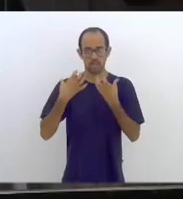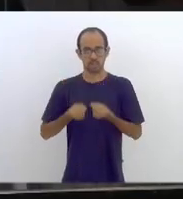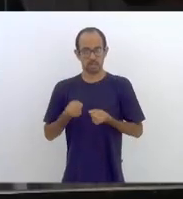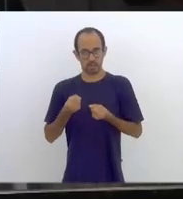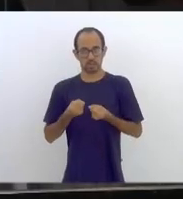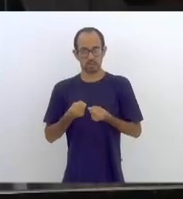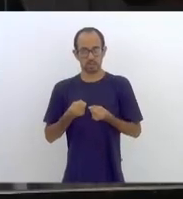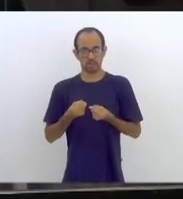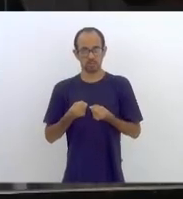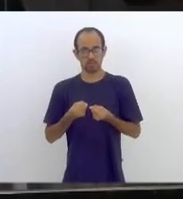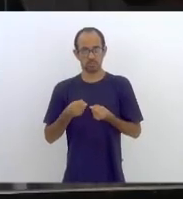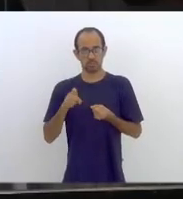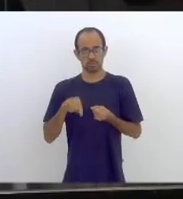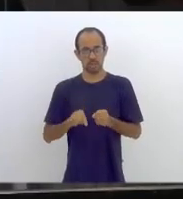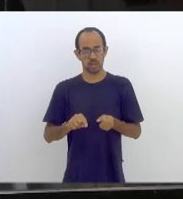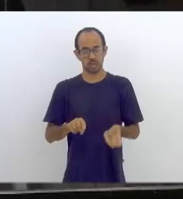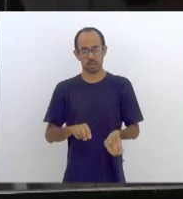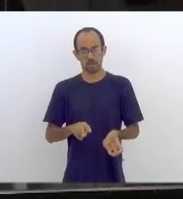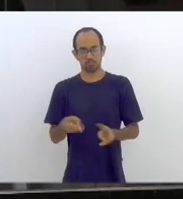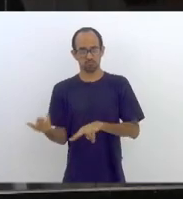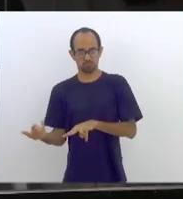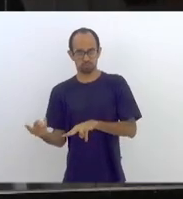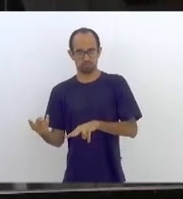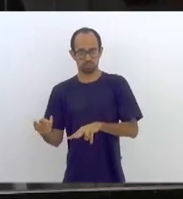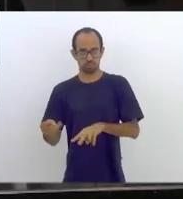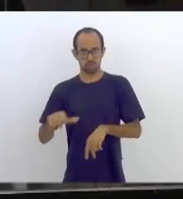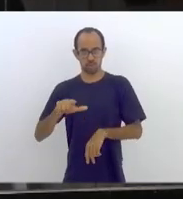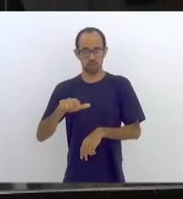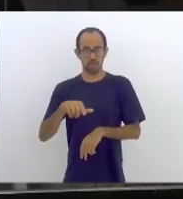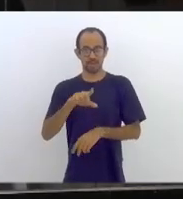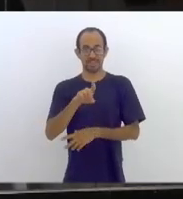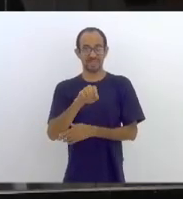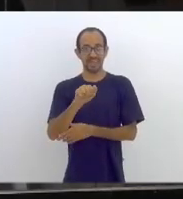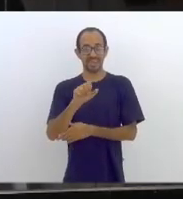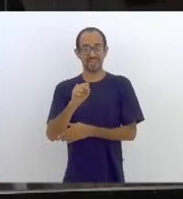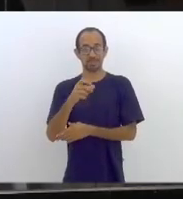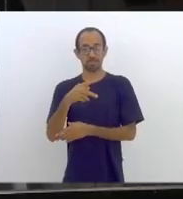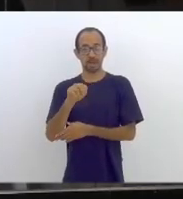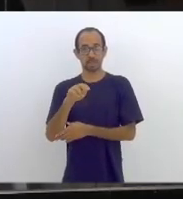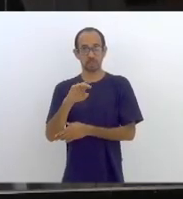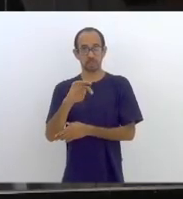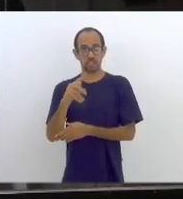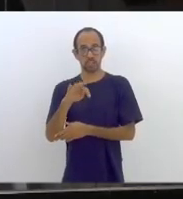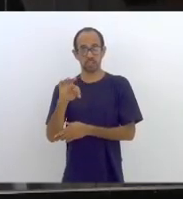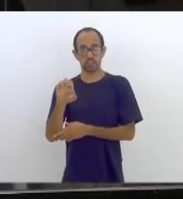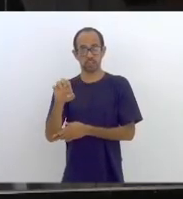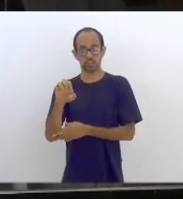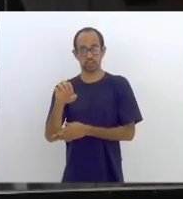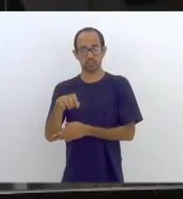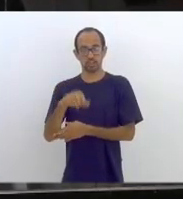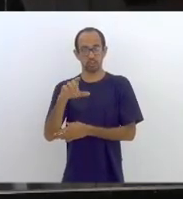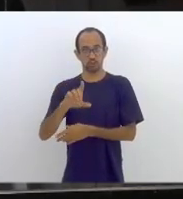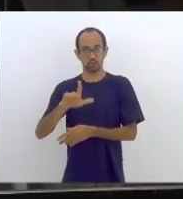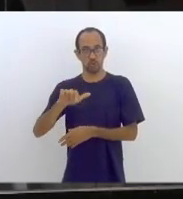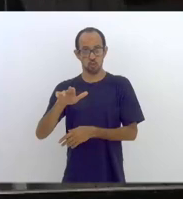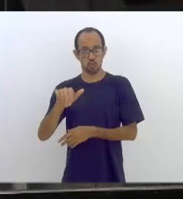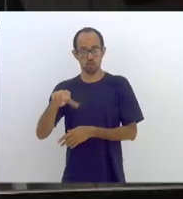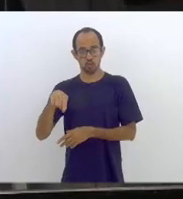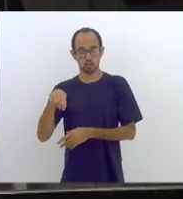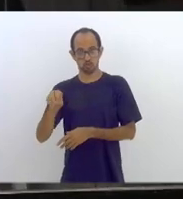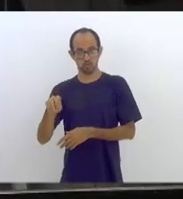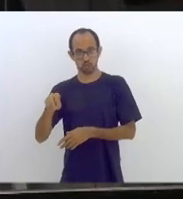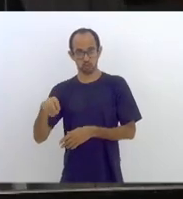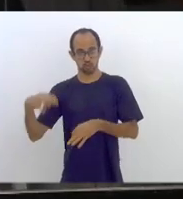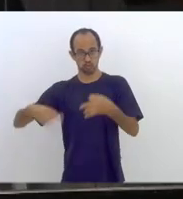tornarem Despachantes de luxo como bem disso o deputado vanhattan Na audiência pública de poderosos juízes que